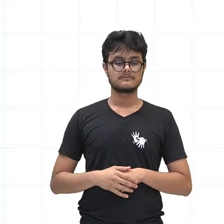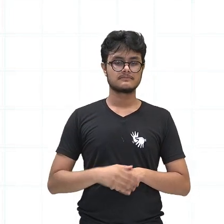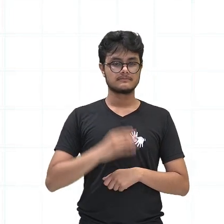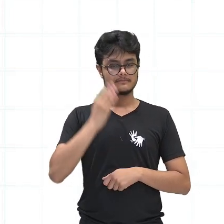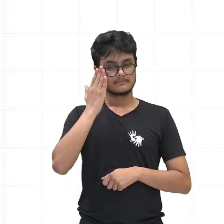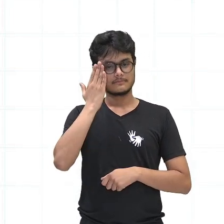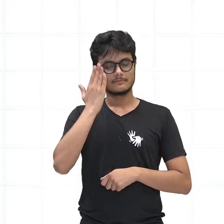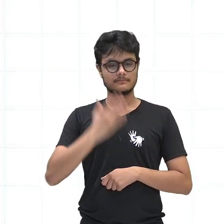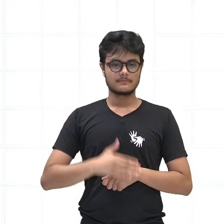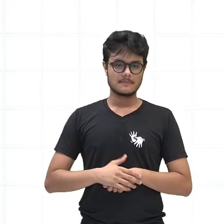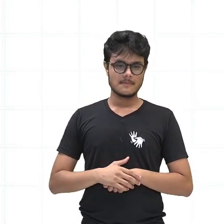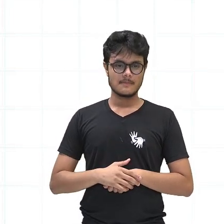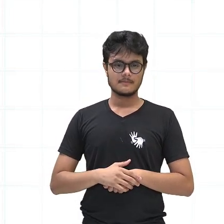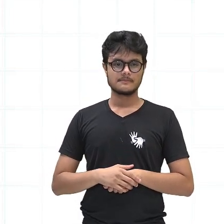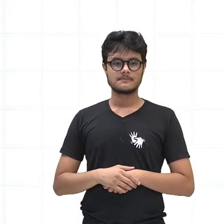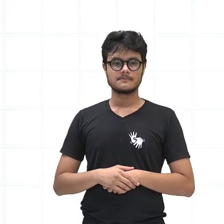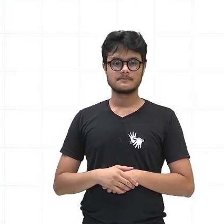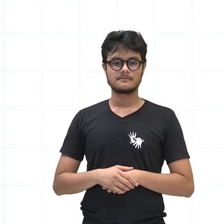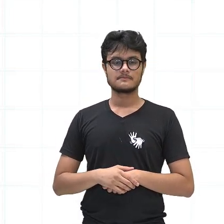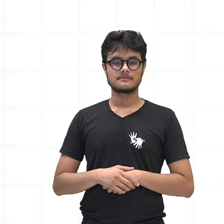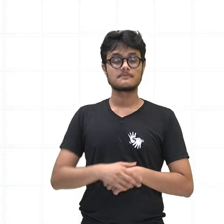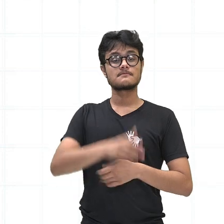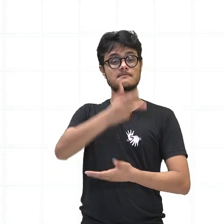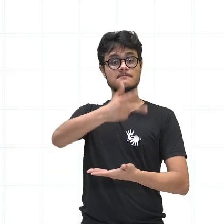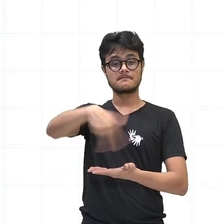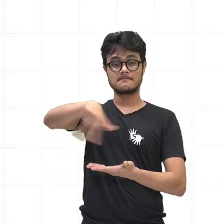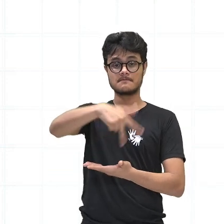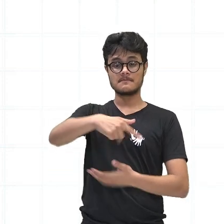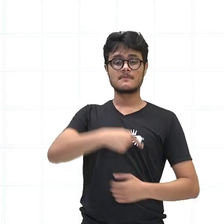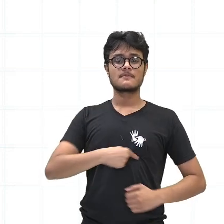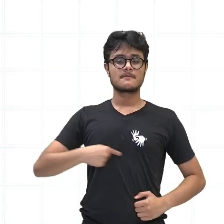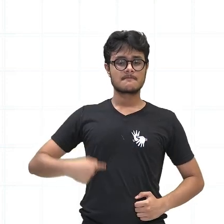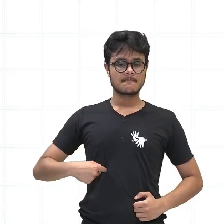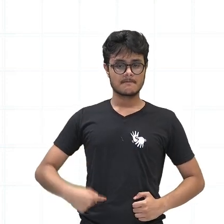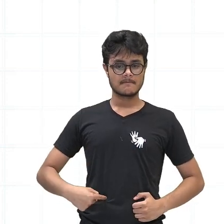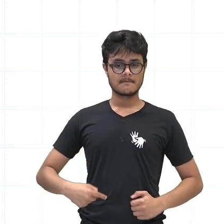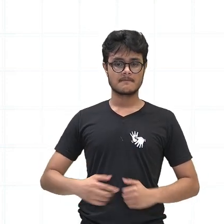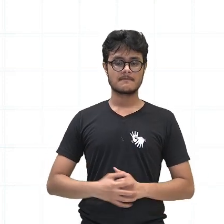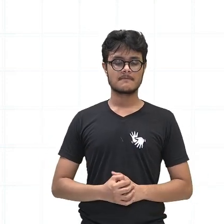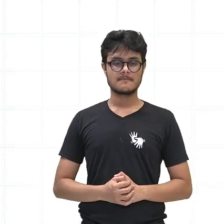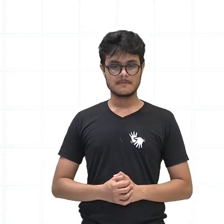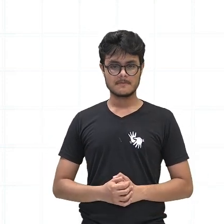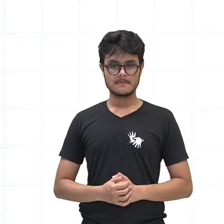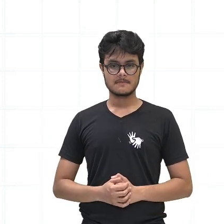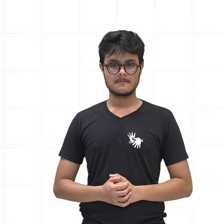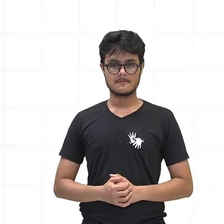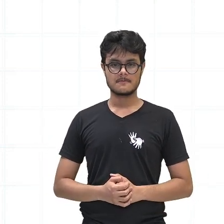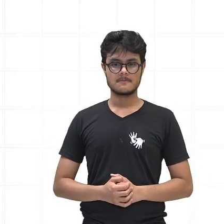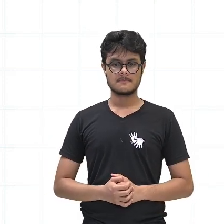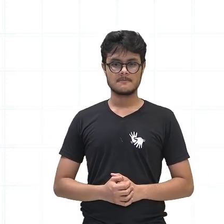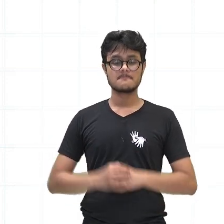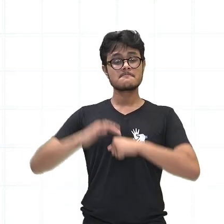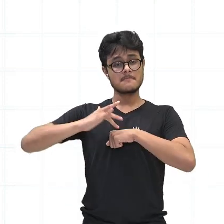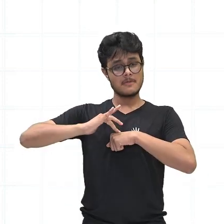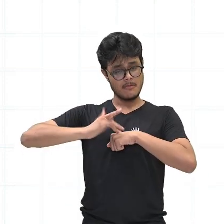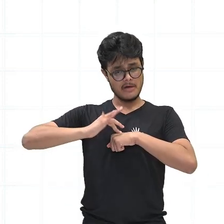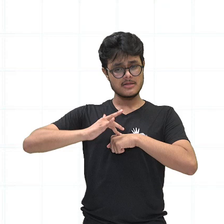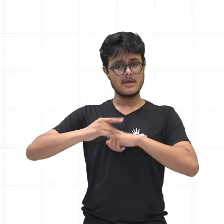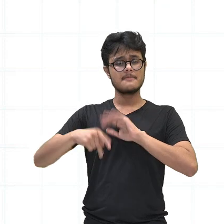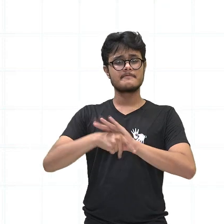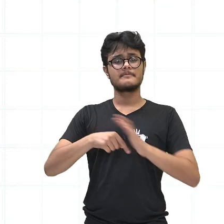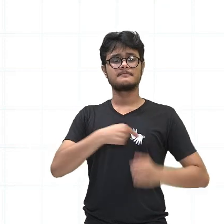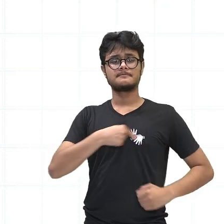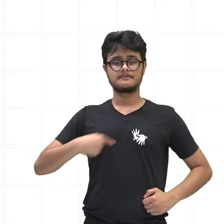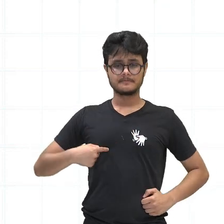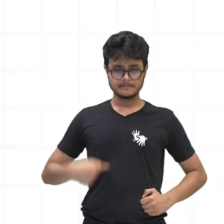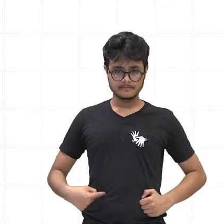dança clássica chinesa. Existem várias formas de danças clássicas chinesas, incluindo o balé de dança chinesa, que combina as técnicas